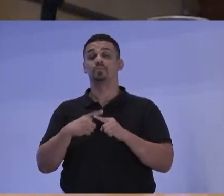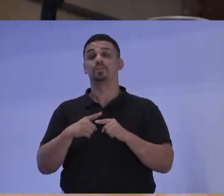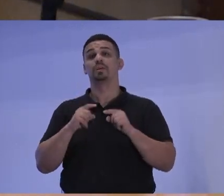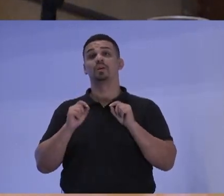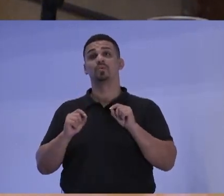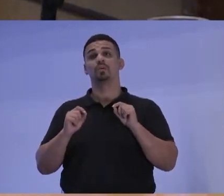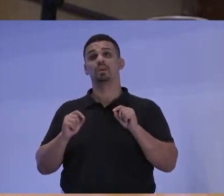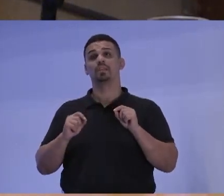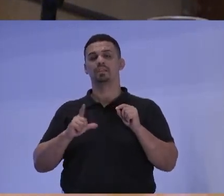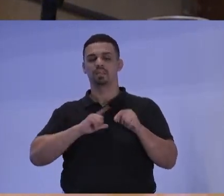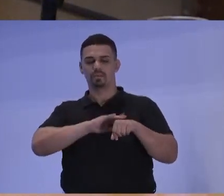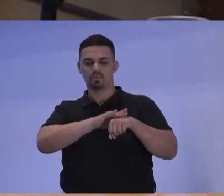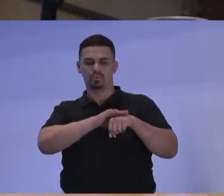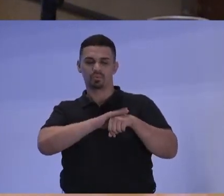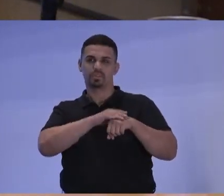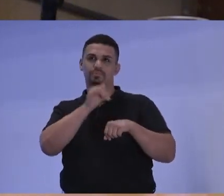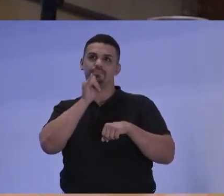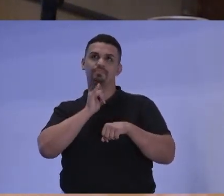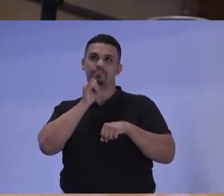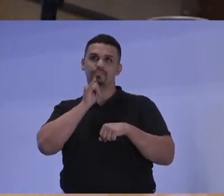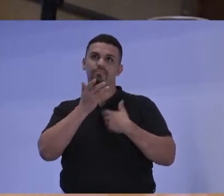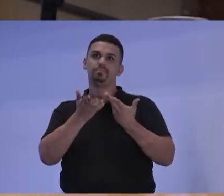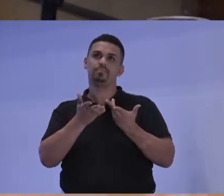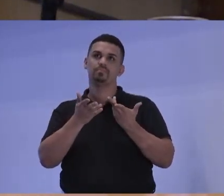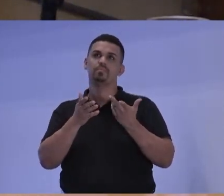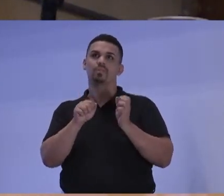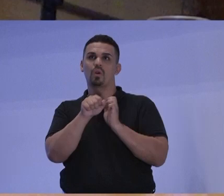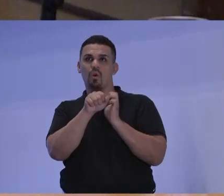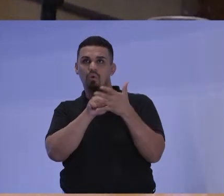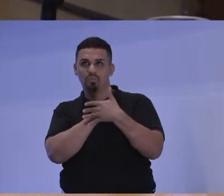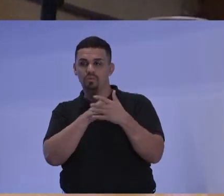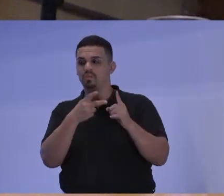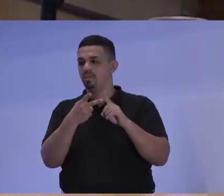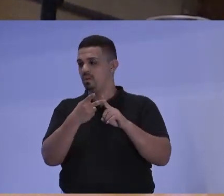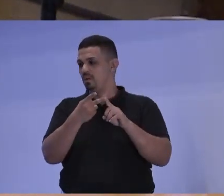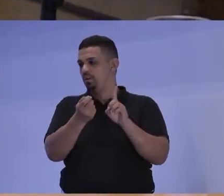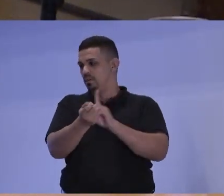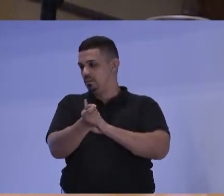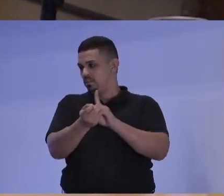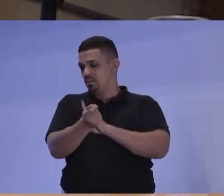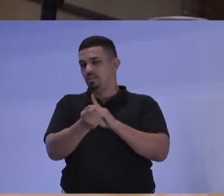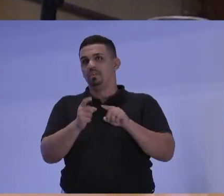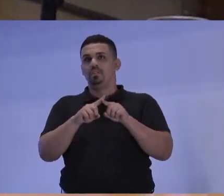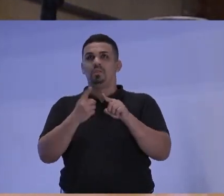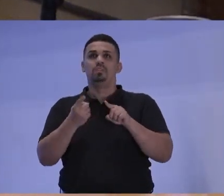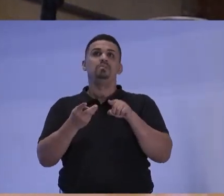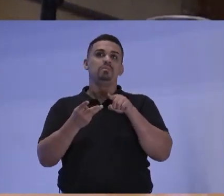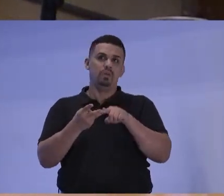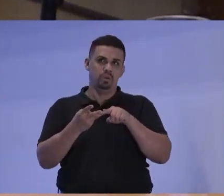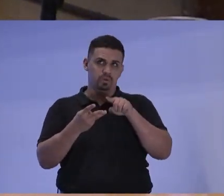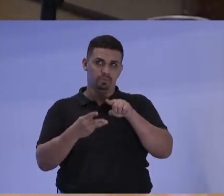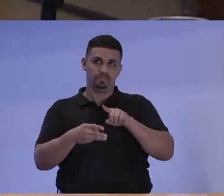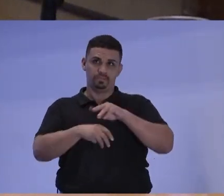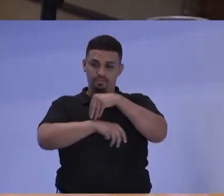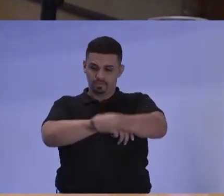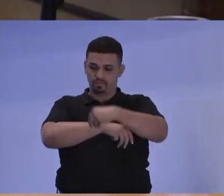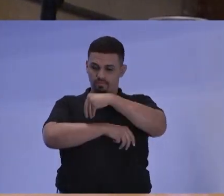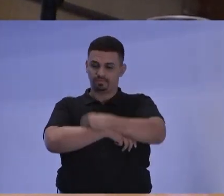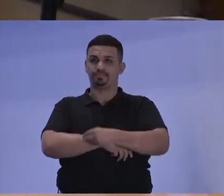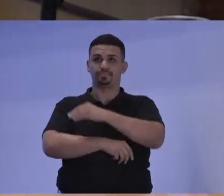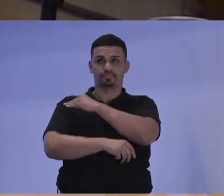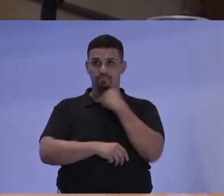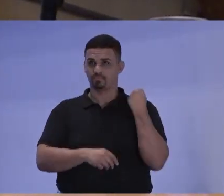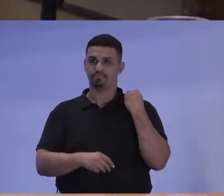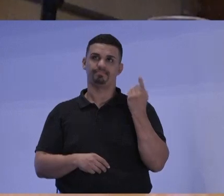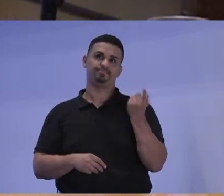de outras doenças, como, por exemplo, Covid, dengue, a hanseníase não mata, mas, assim,